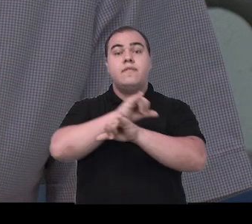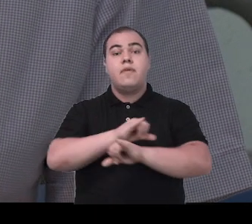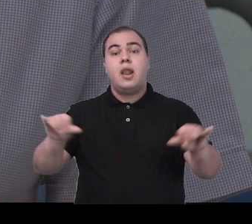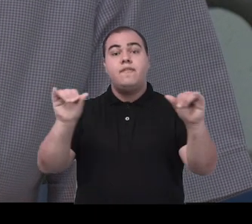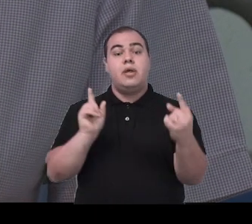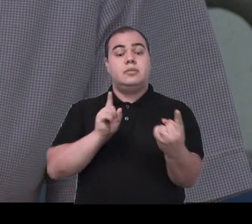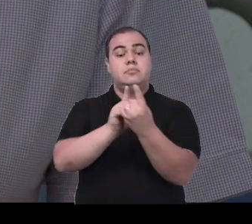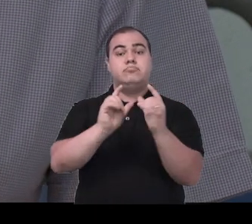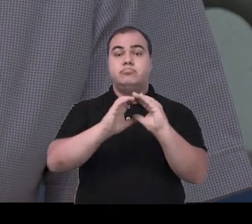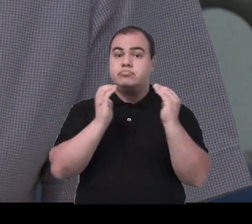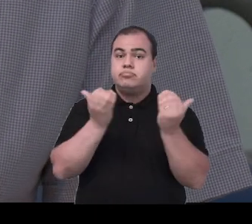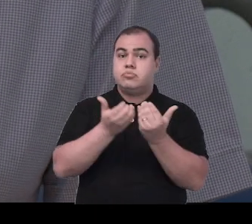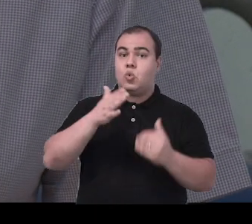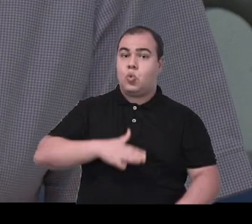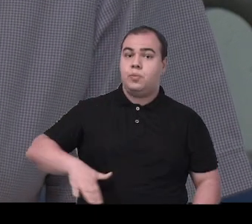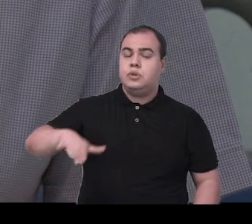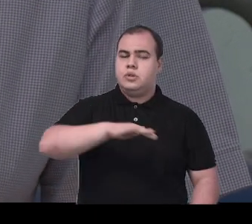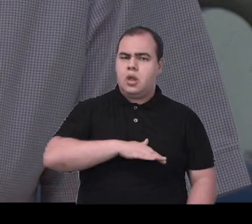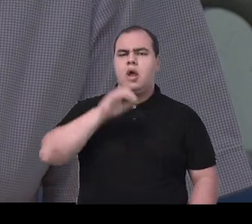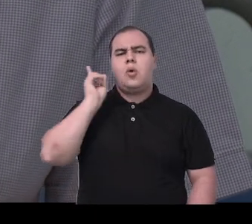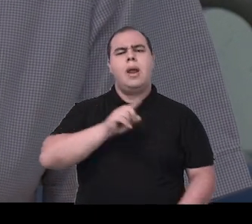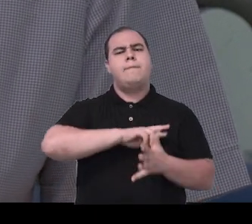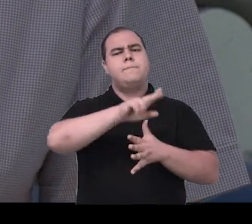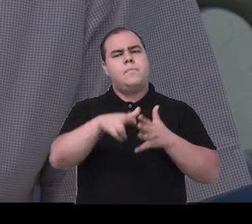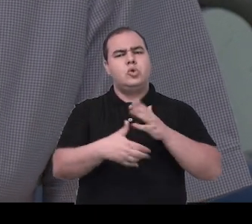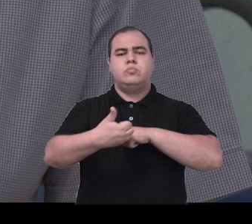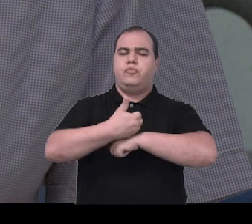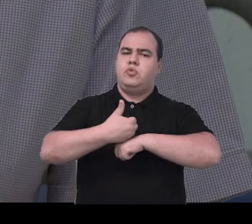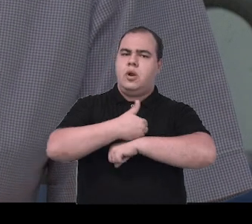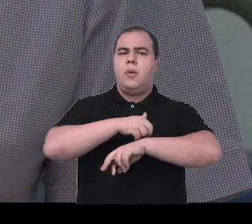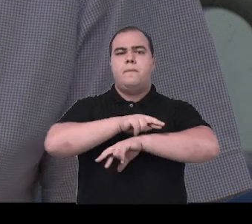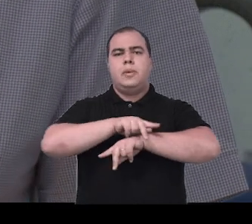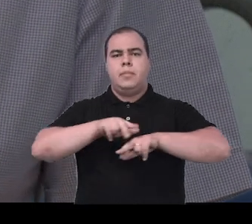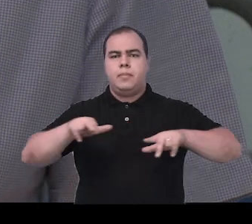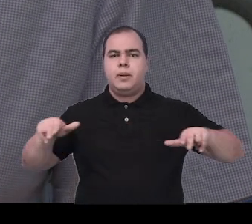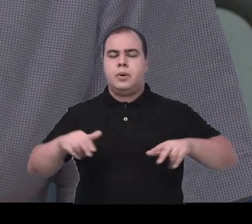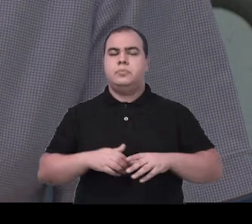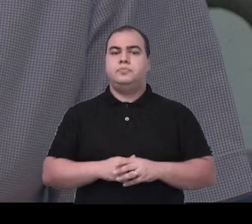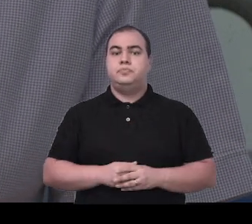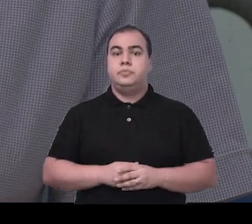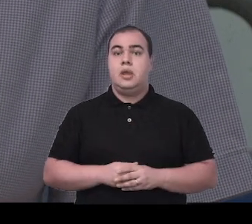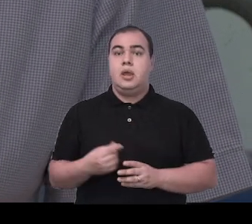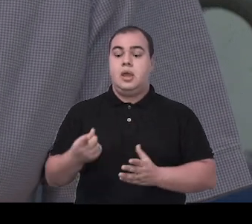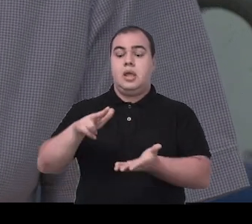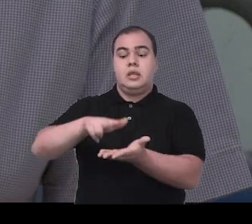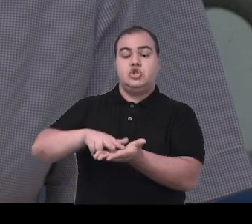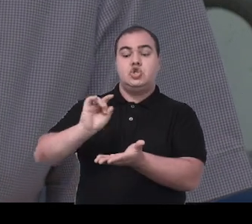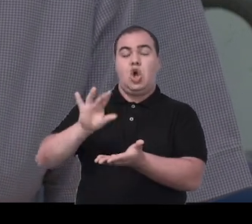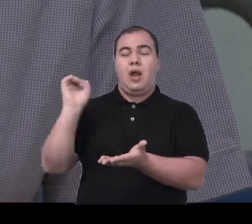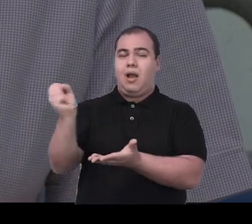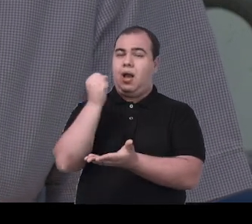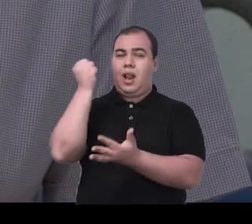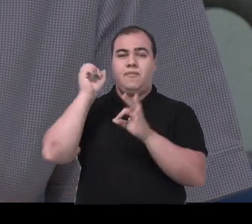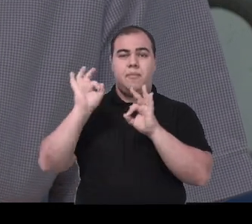de atendimento comunitário, que é semelhante aos CAPs, equipe multiprofissional, desmedicalização, restringir a internação só a